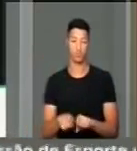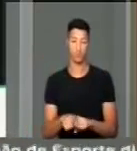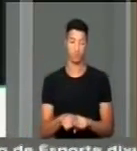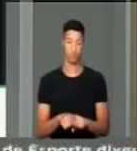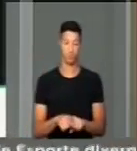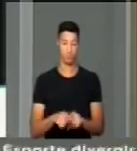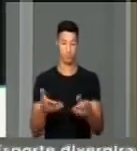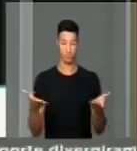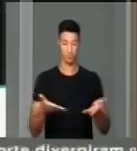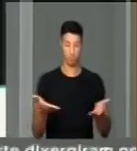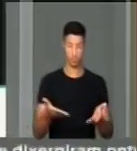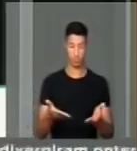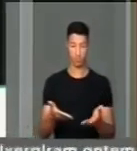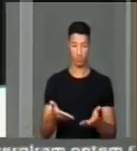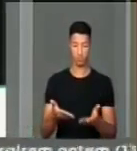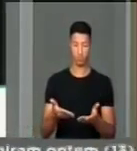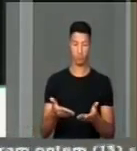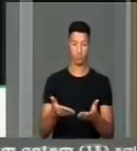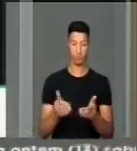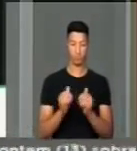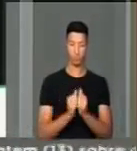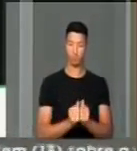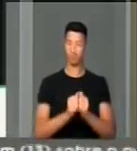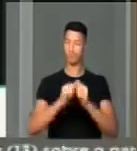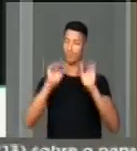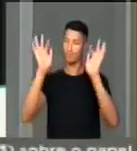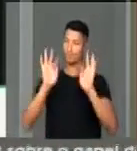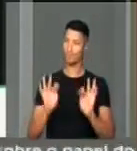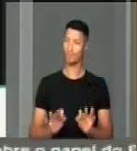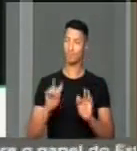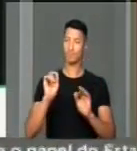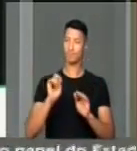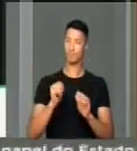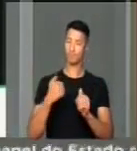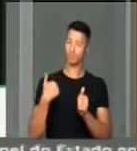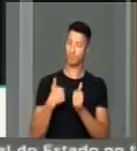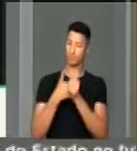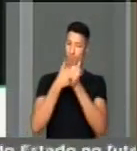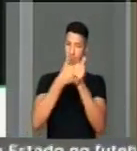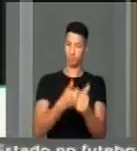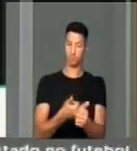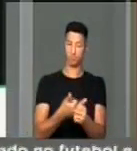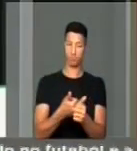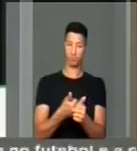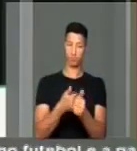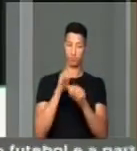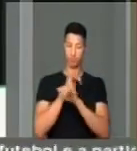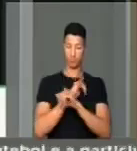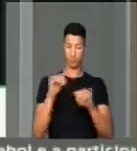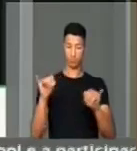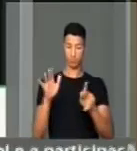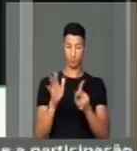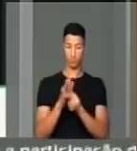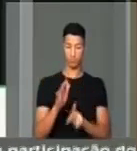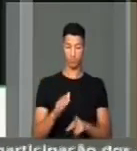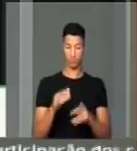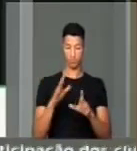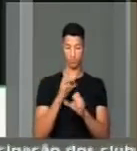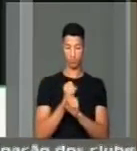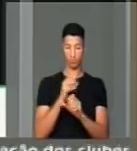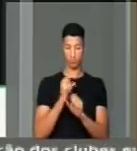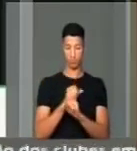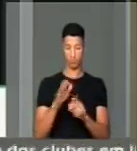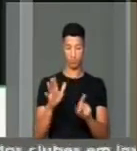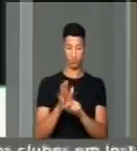Também, hoje, foi com a grata satisfação que acompanhei o pronunciamento e a prestação